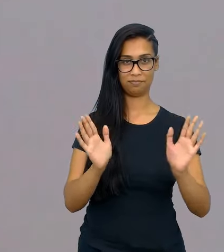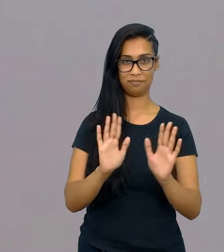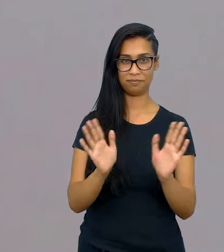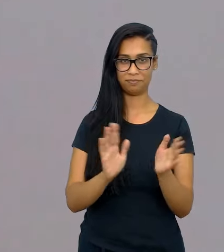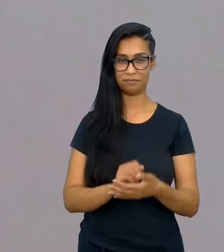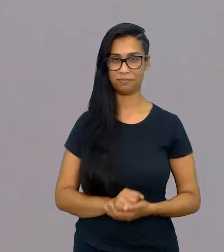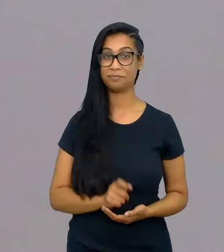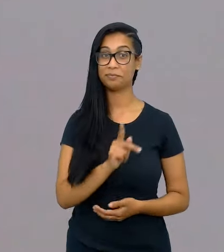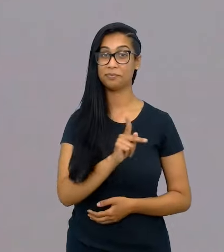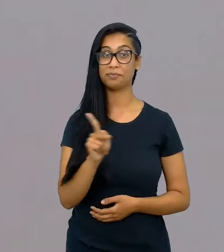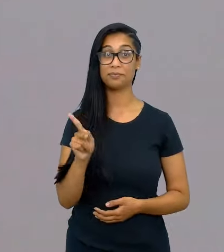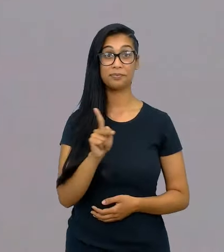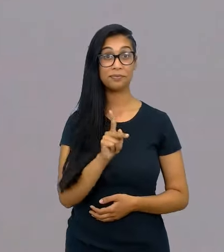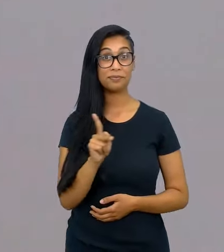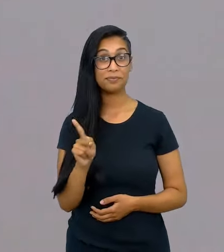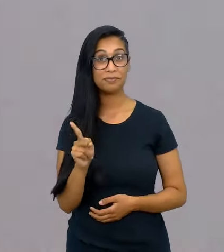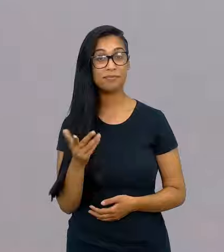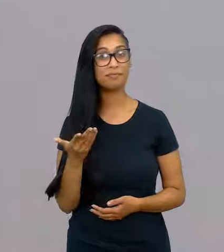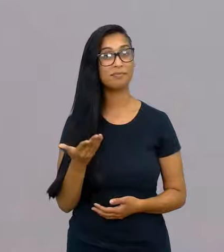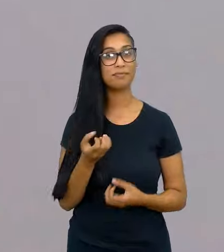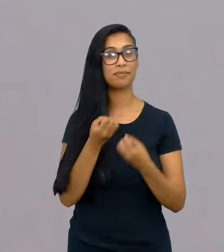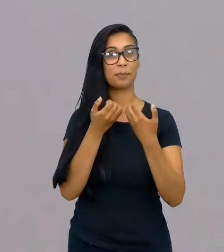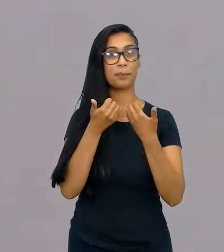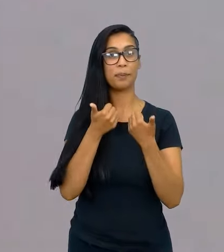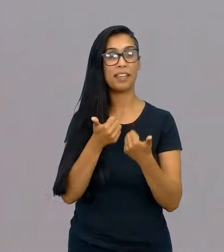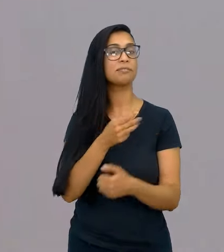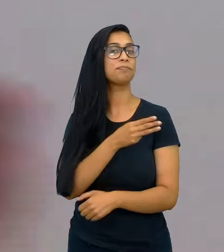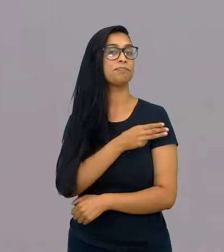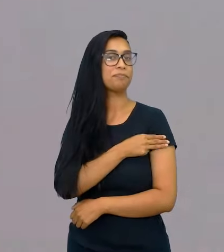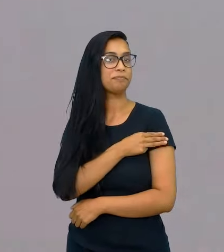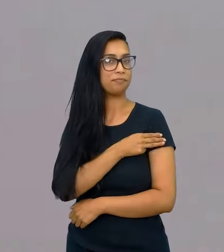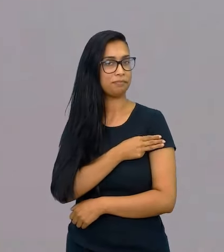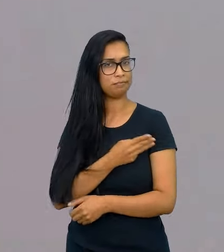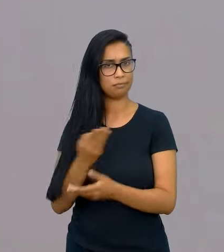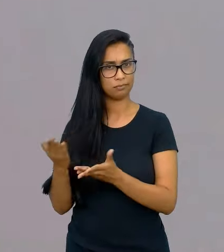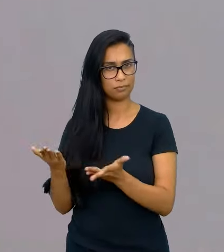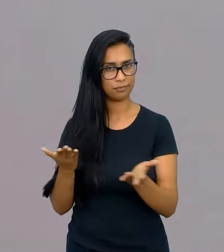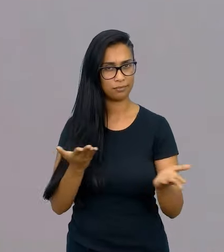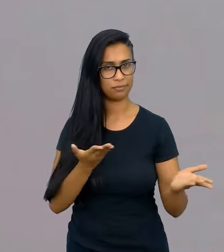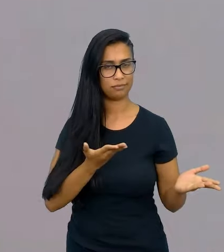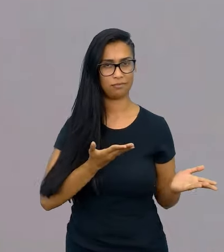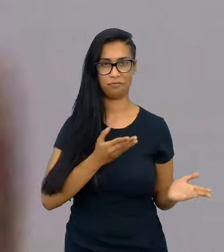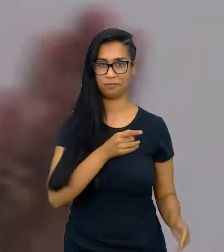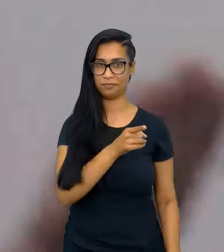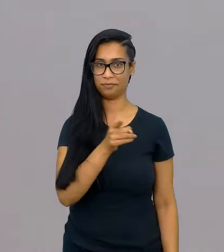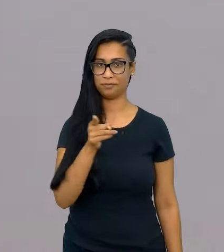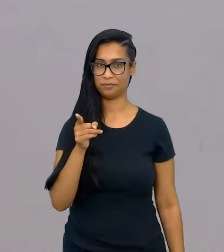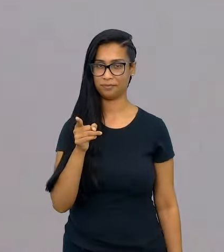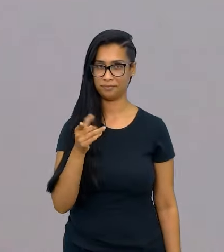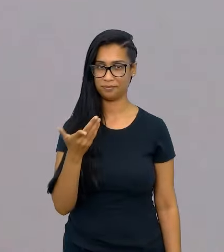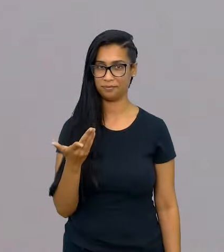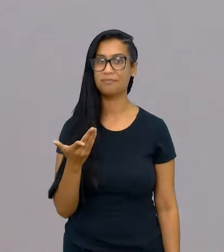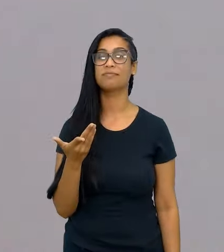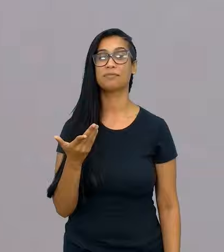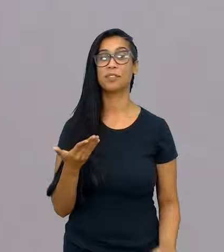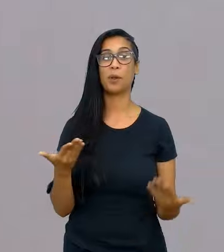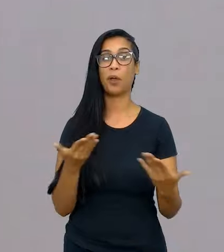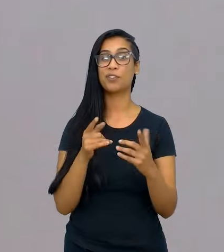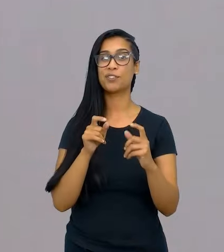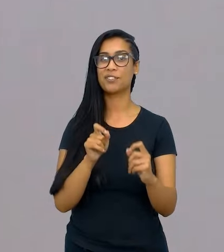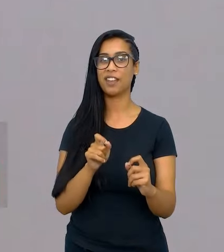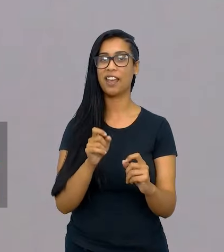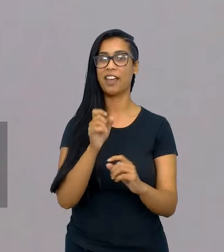Olá, professores e professoras do terceiro ano da rede, sejam todos bem-vindos e bem-vindas a mais um encontro de formação